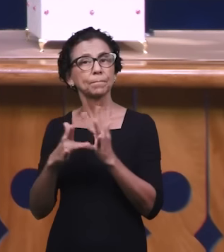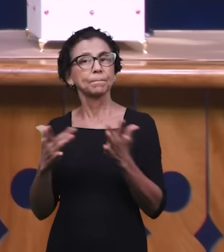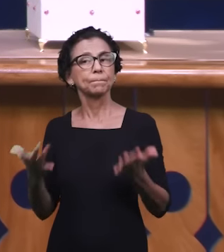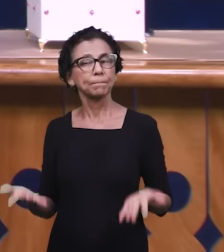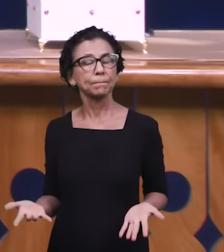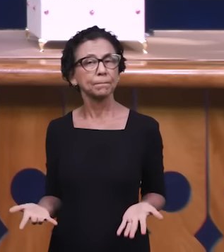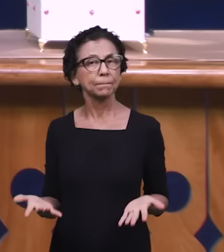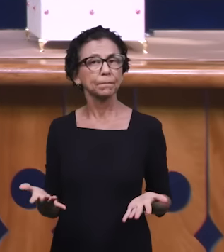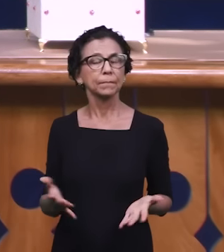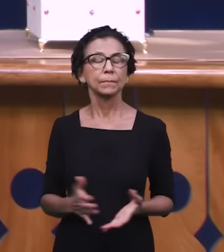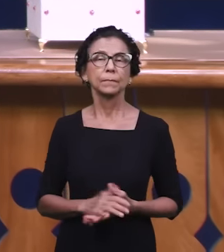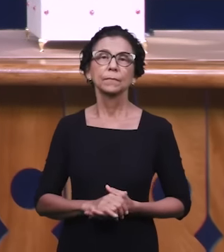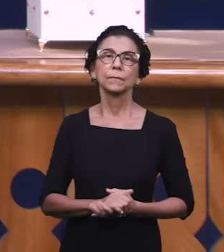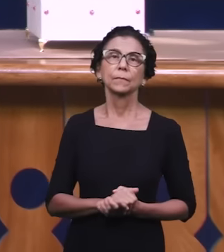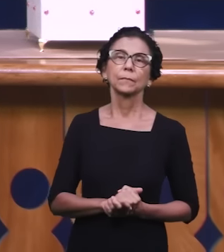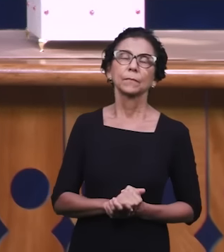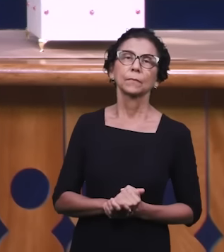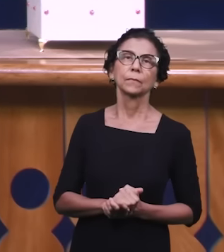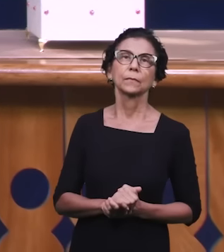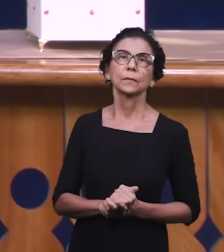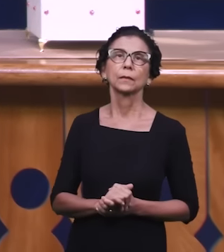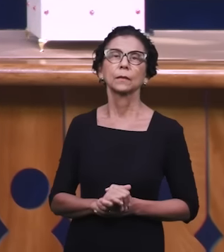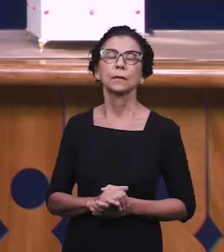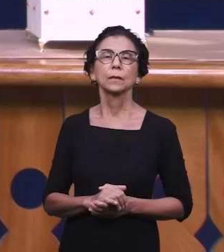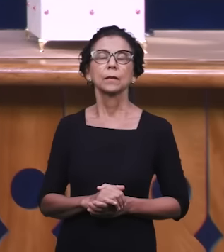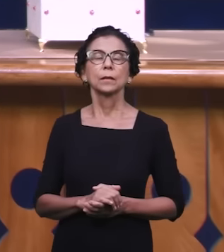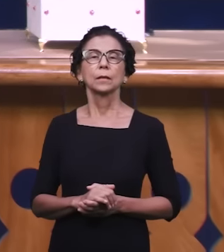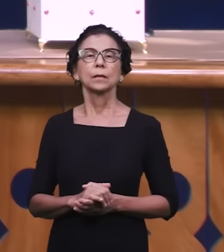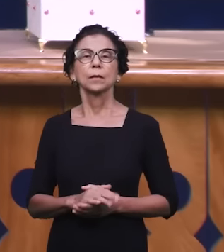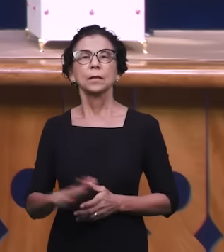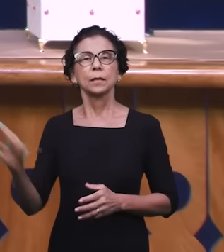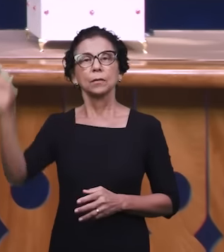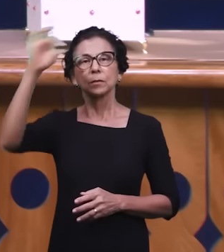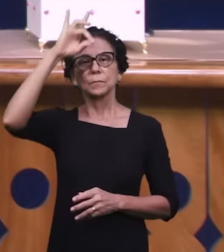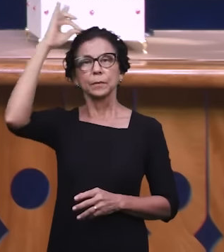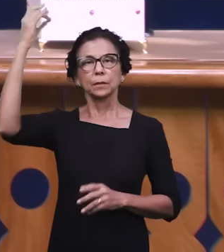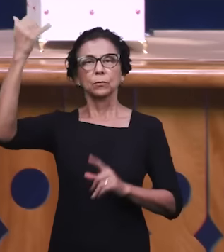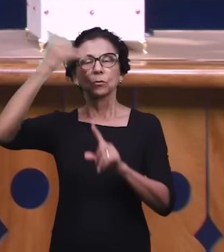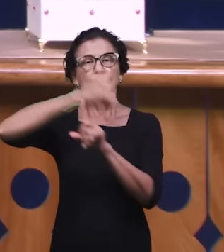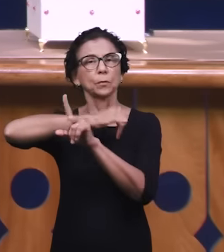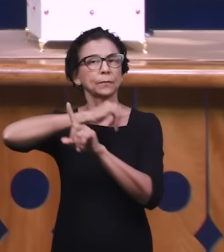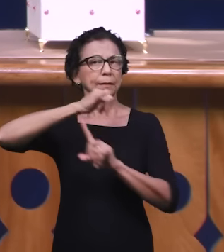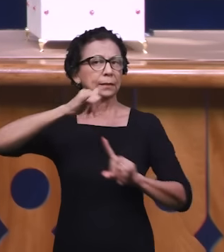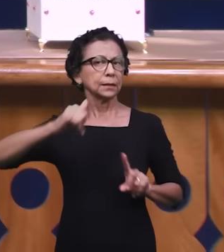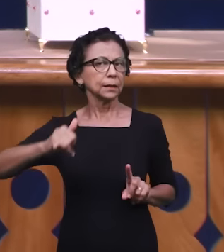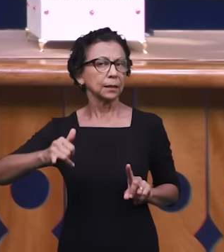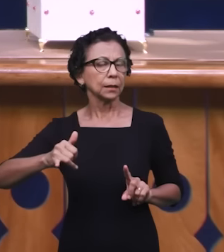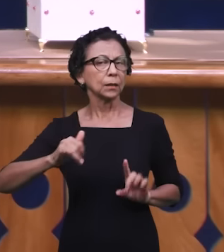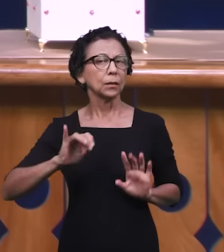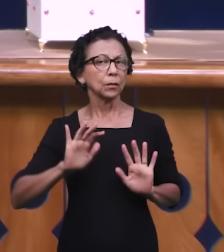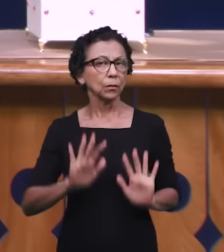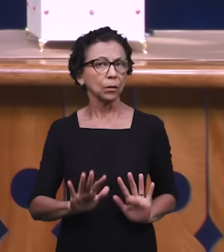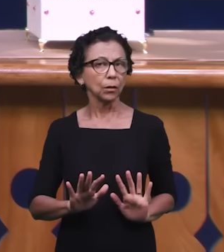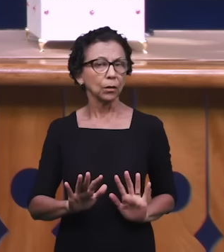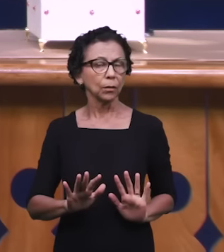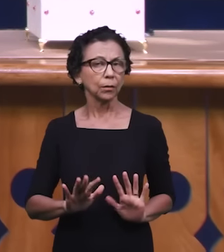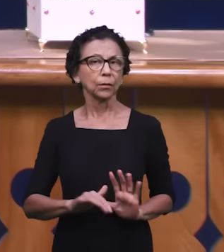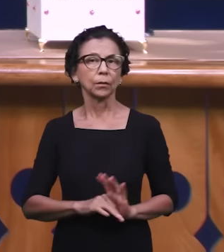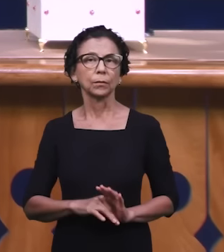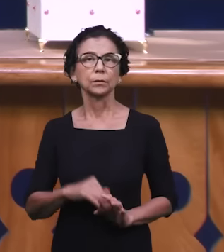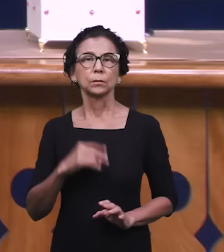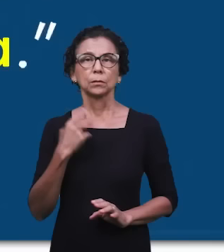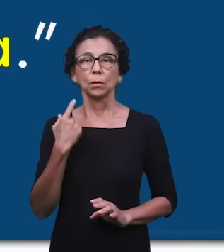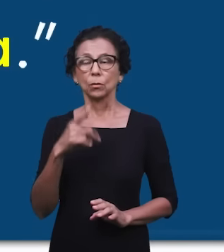Santo. É o testemunho de Jesus, que é o próprio Espírito de profecia. E o anjo vai dizer exatamente isso a ele. Diz assim, olha, os